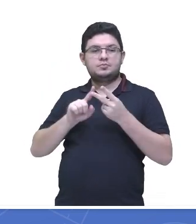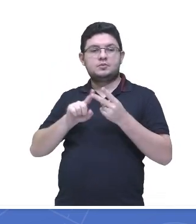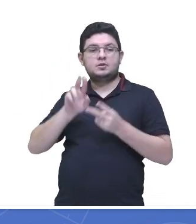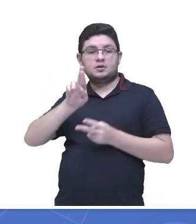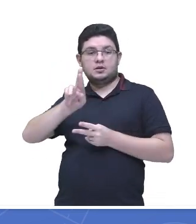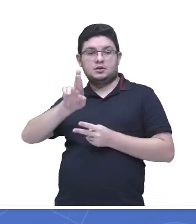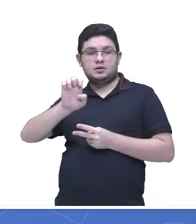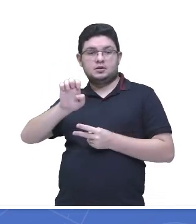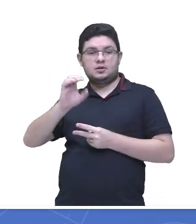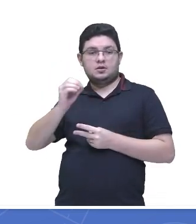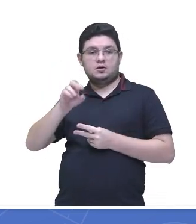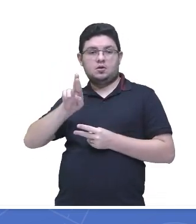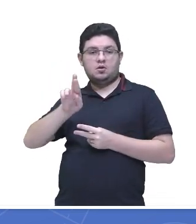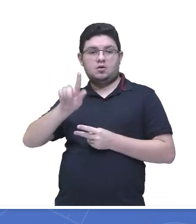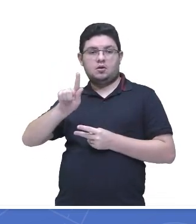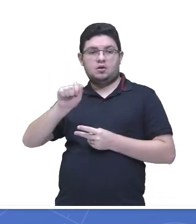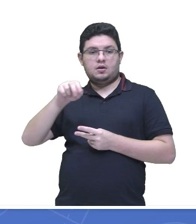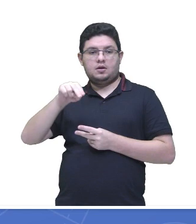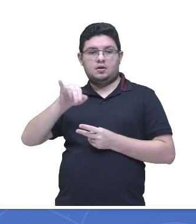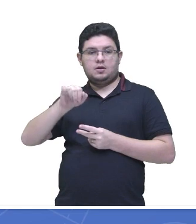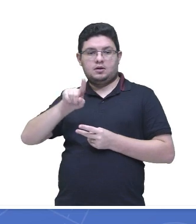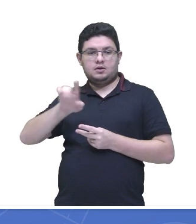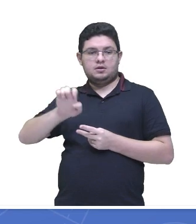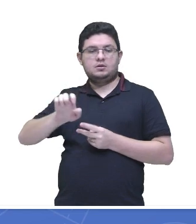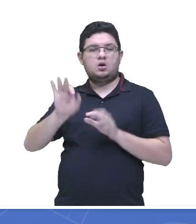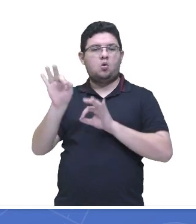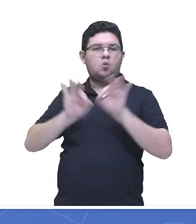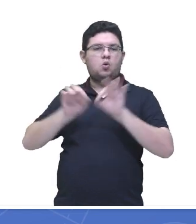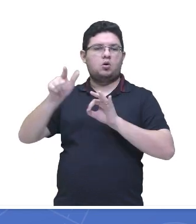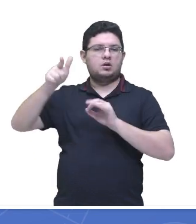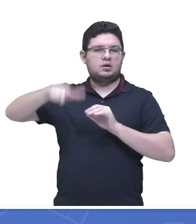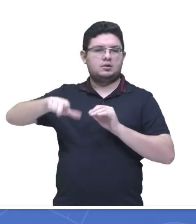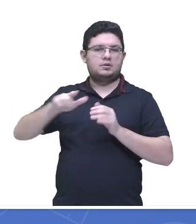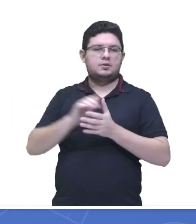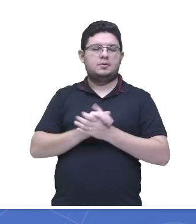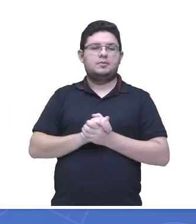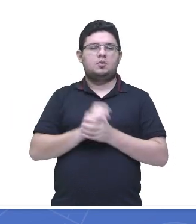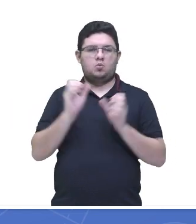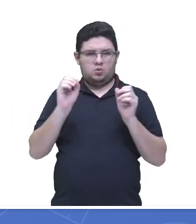right? Reorganizar, ok, gente?